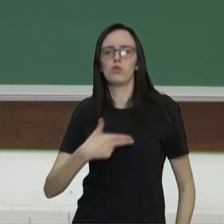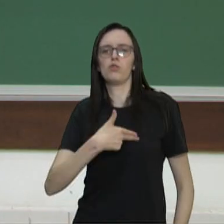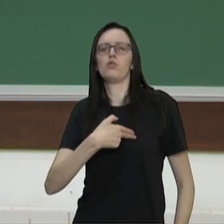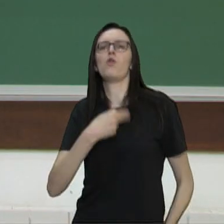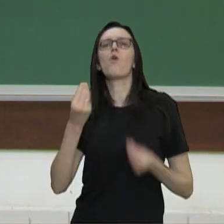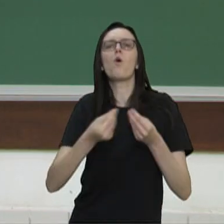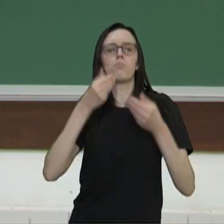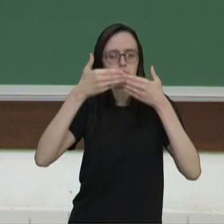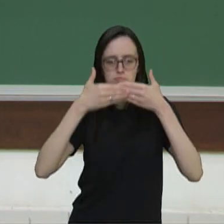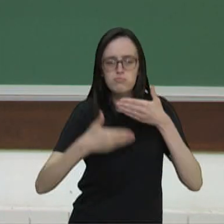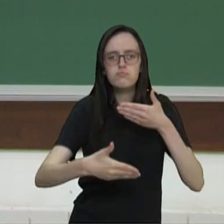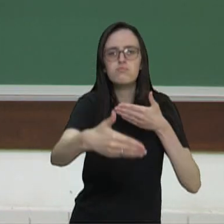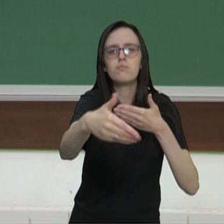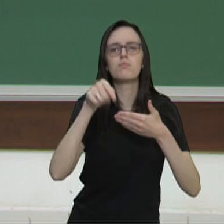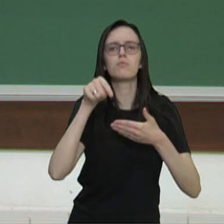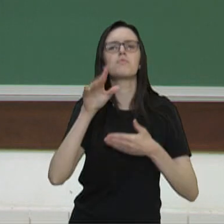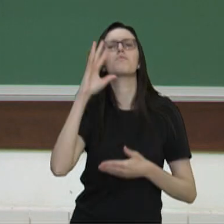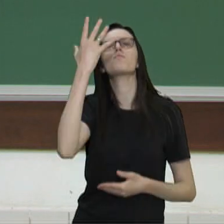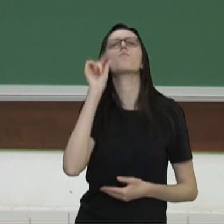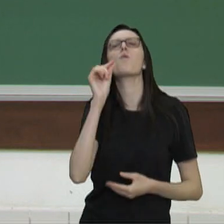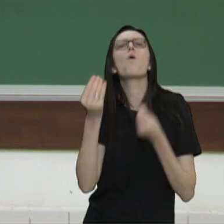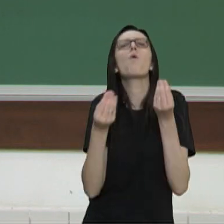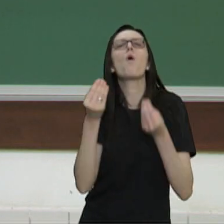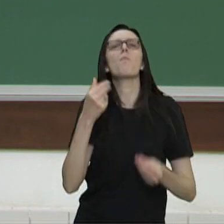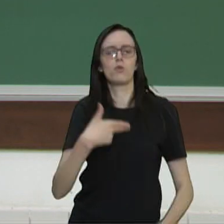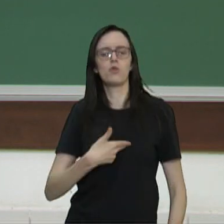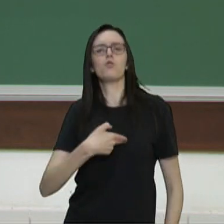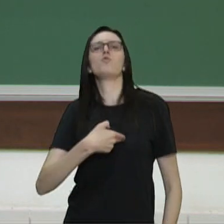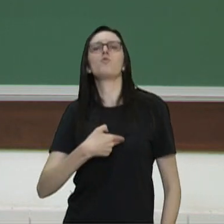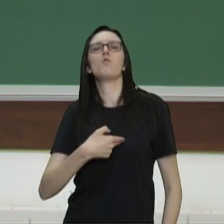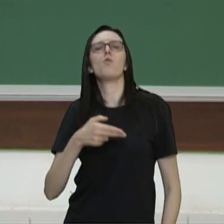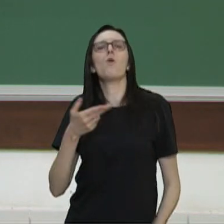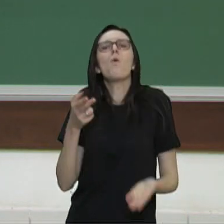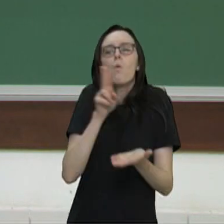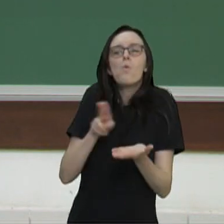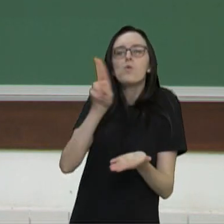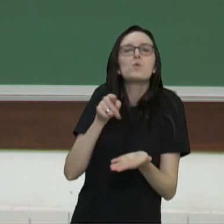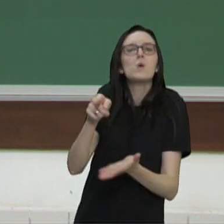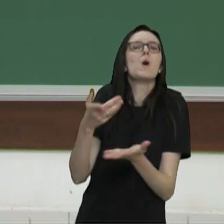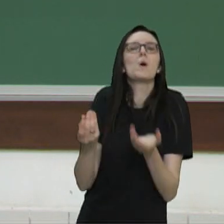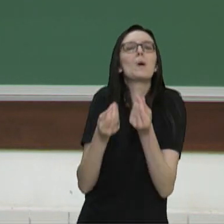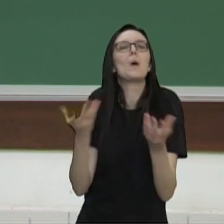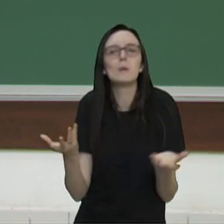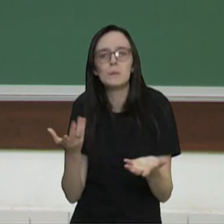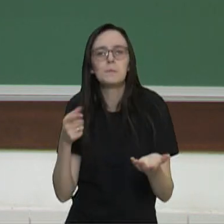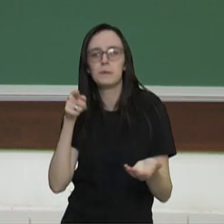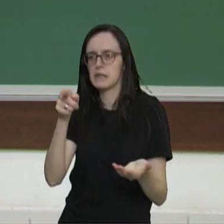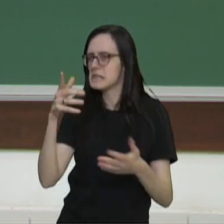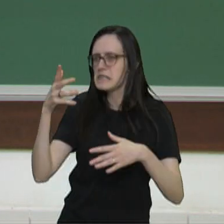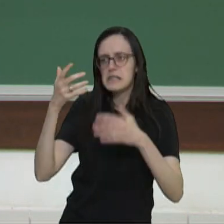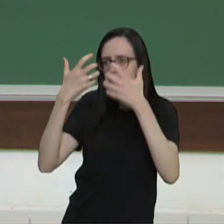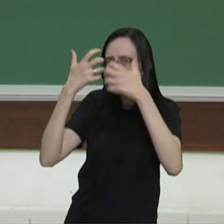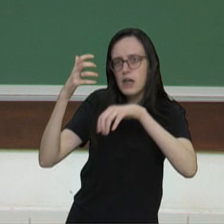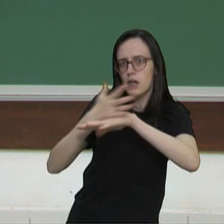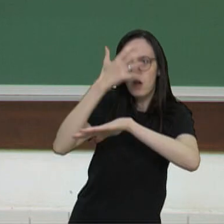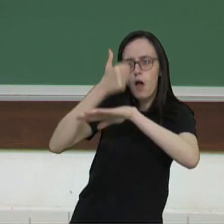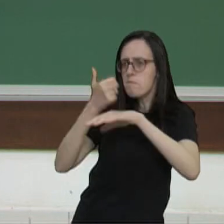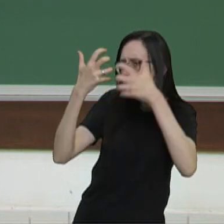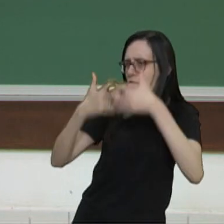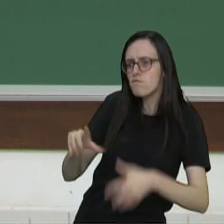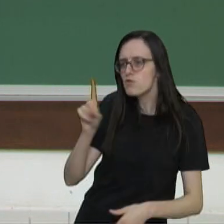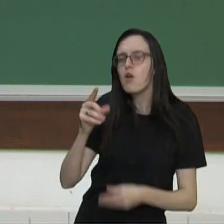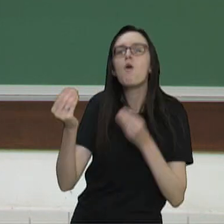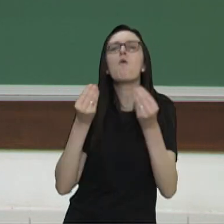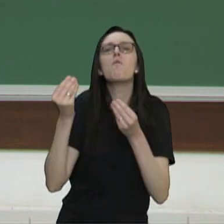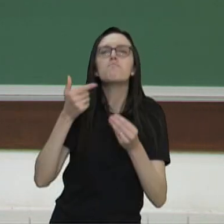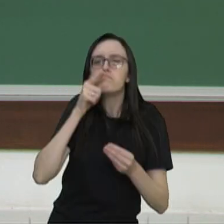a partir desse evento? Como Getúlio Vargas usou esse evento, a Intentona Comunista, para seguir